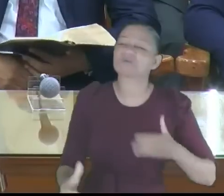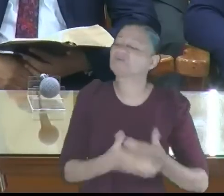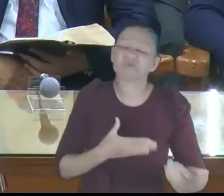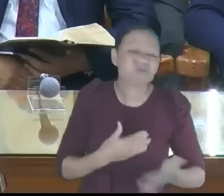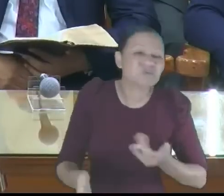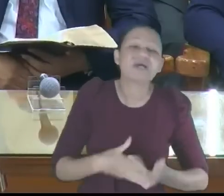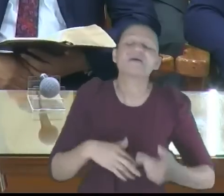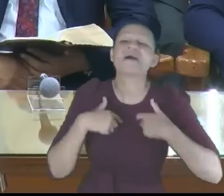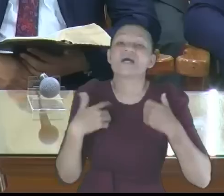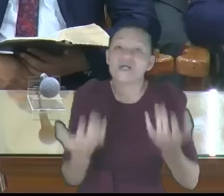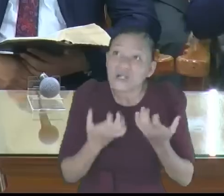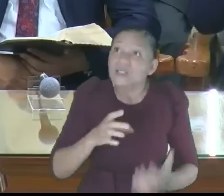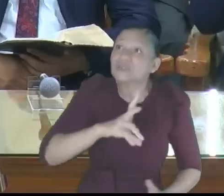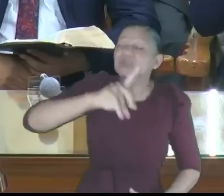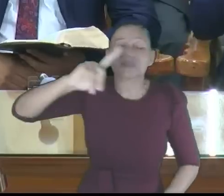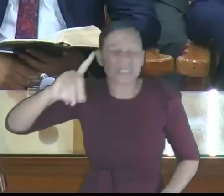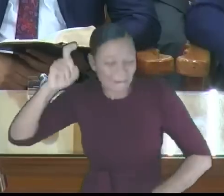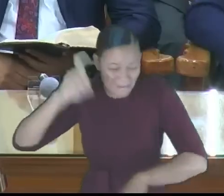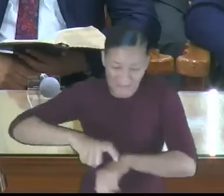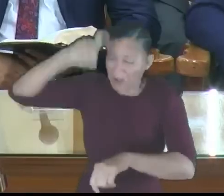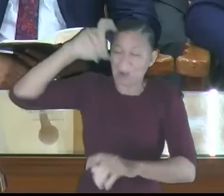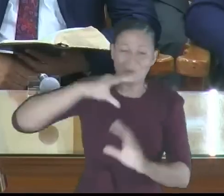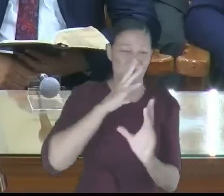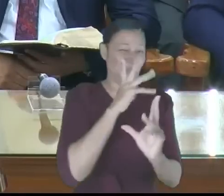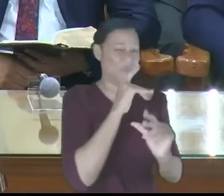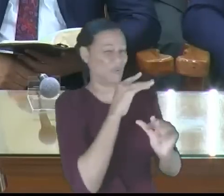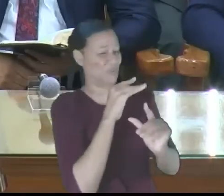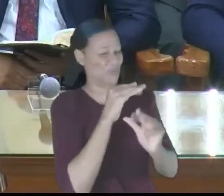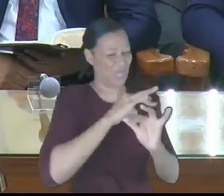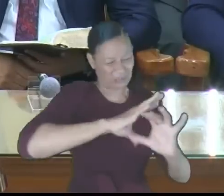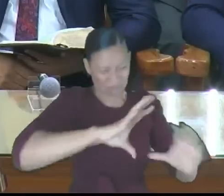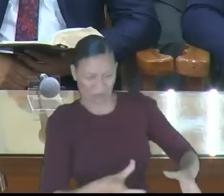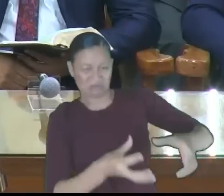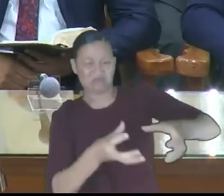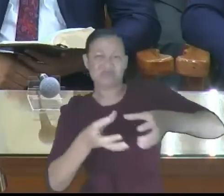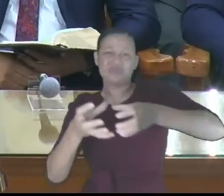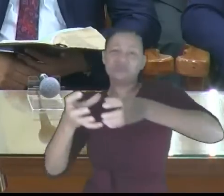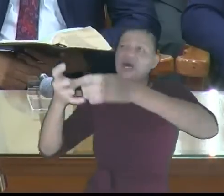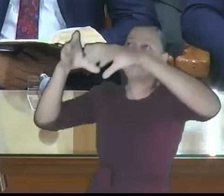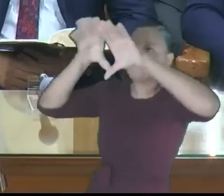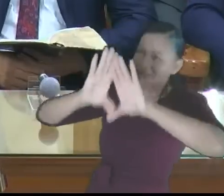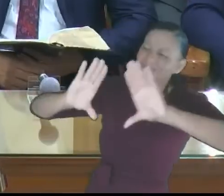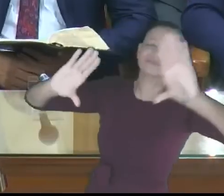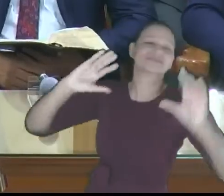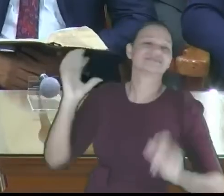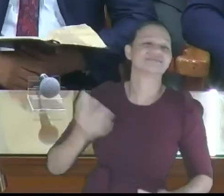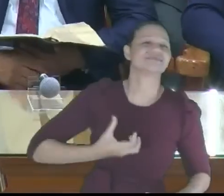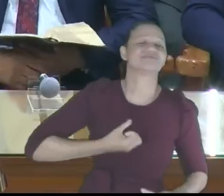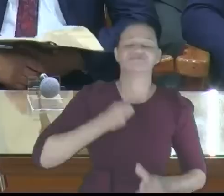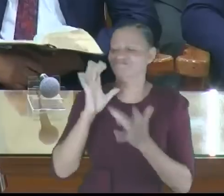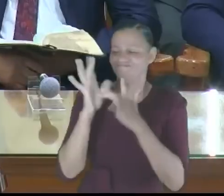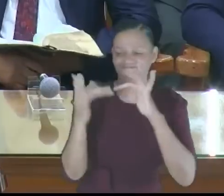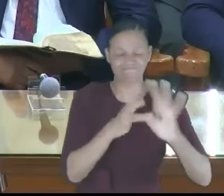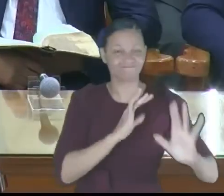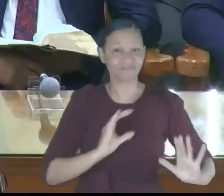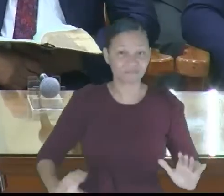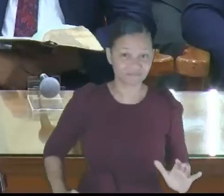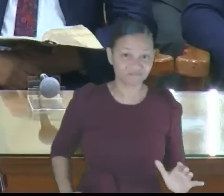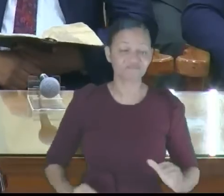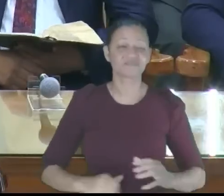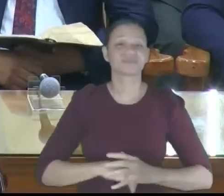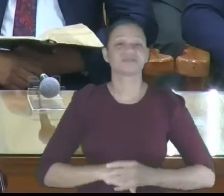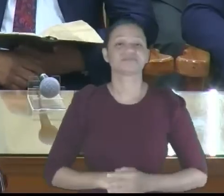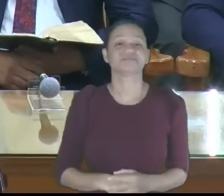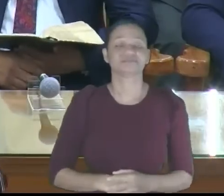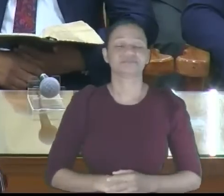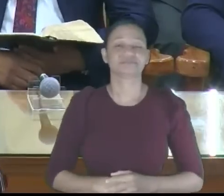quero que no dia que a trombeta tocar, uma multidão suba para o céu pela salvação em Cristo Jesus.